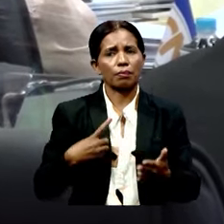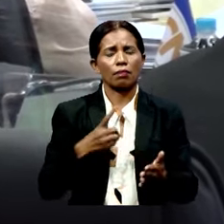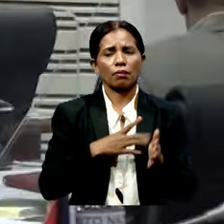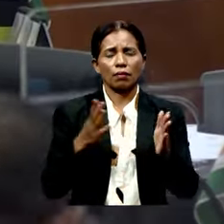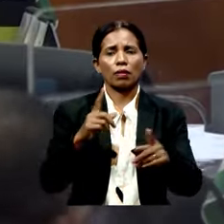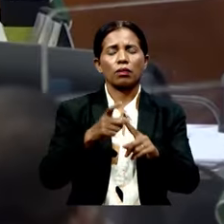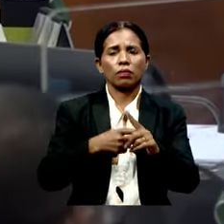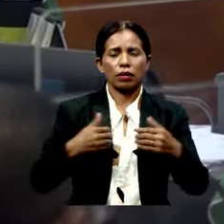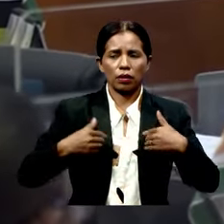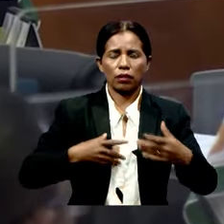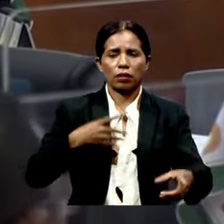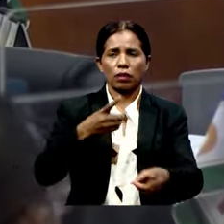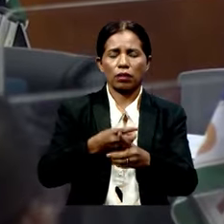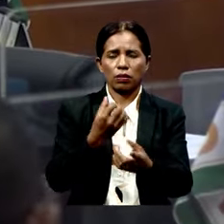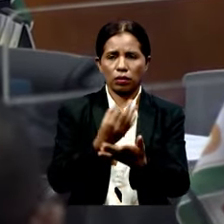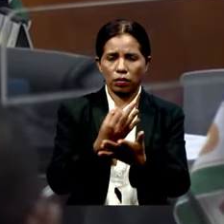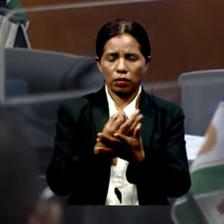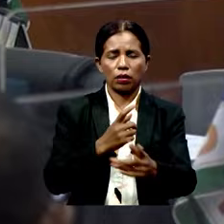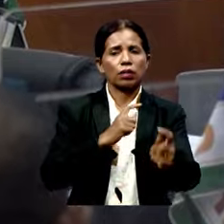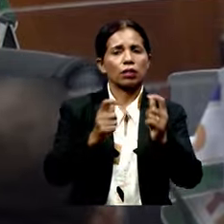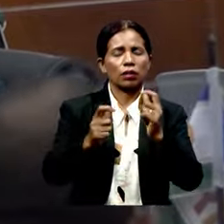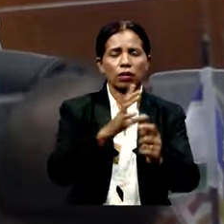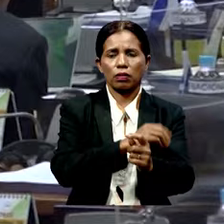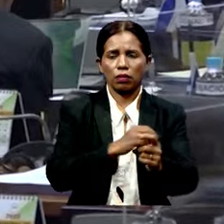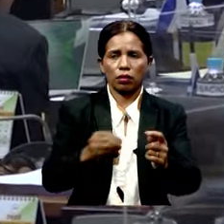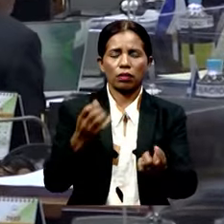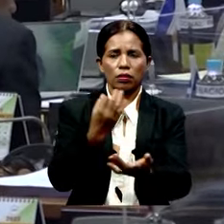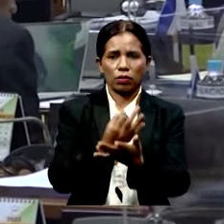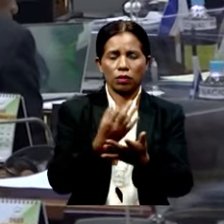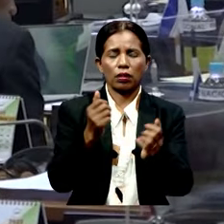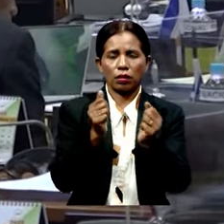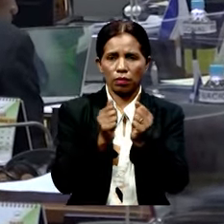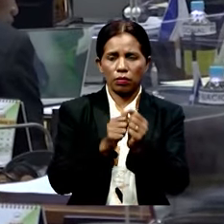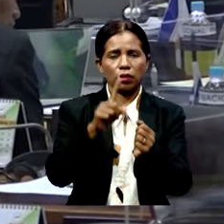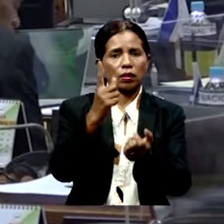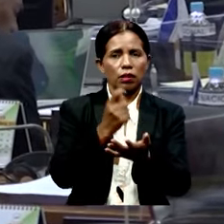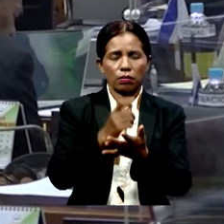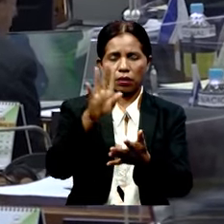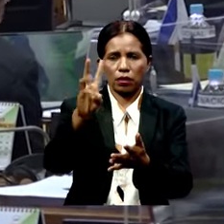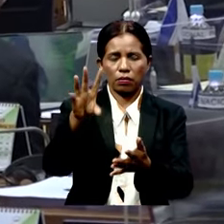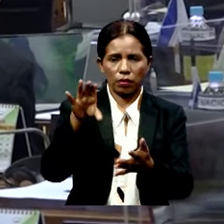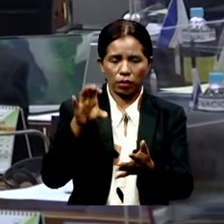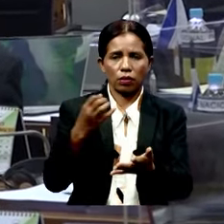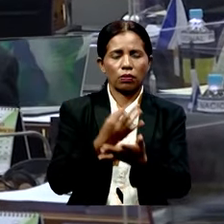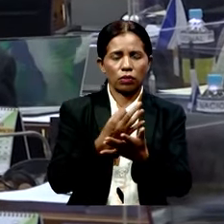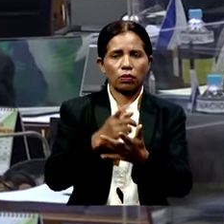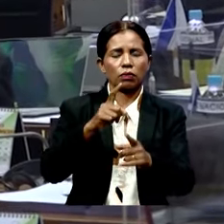fulan ia direito a tu retan subsídio transporte ou montante rio ida a tu sten, no subsídio saúde cada